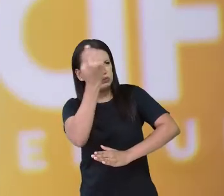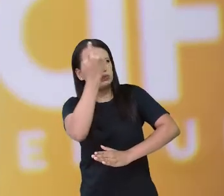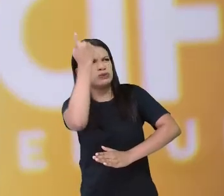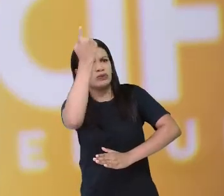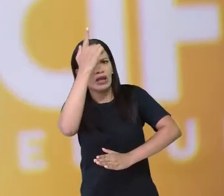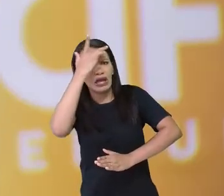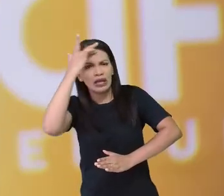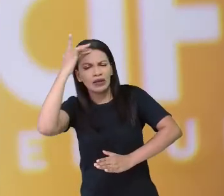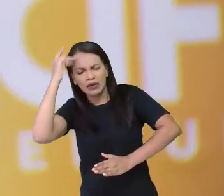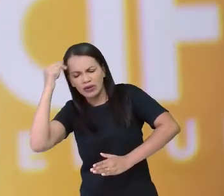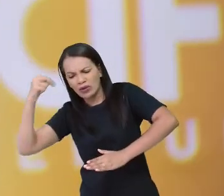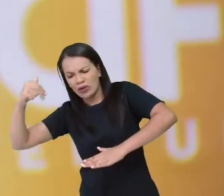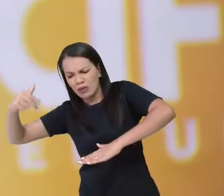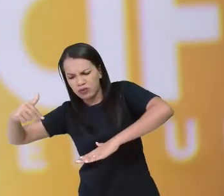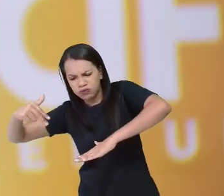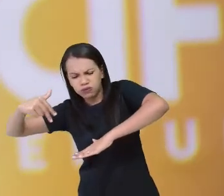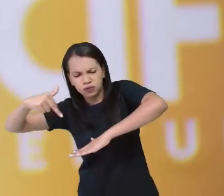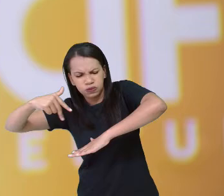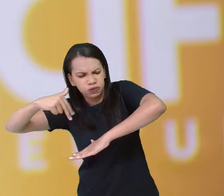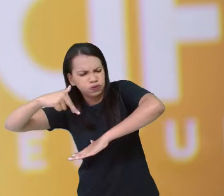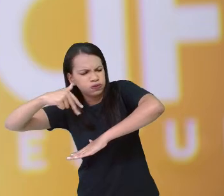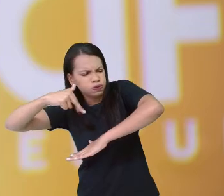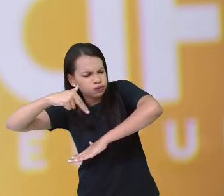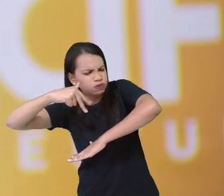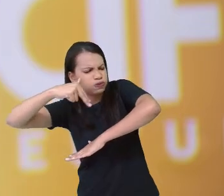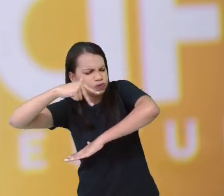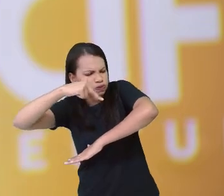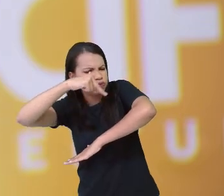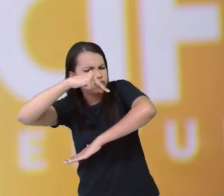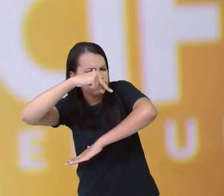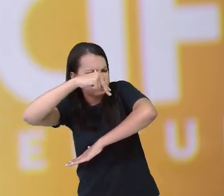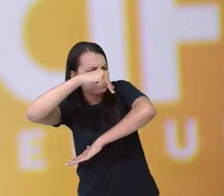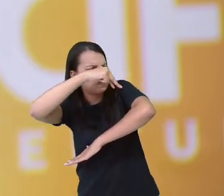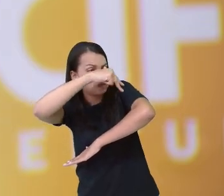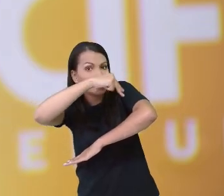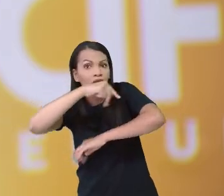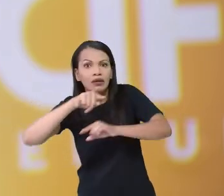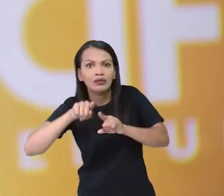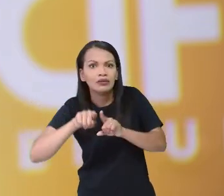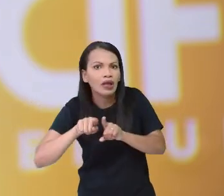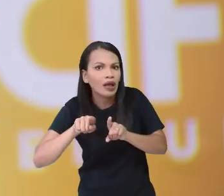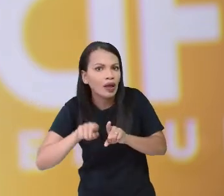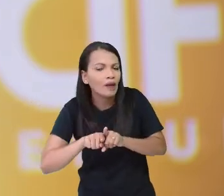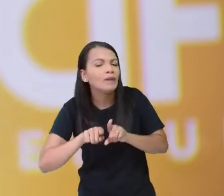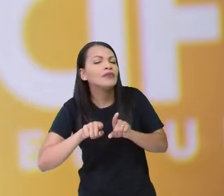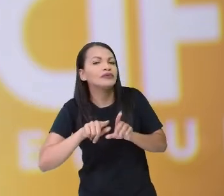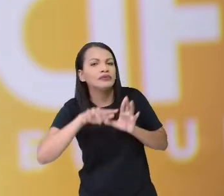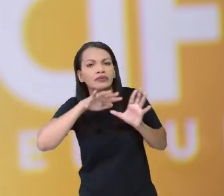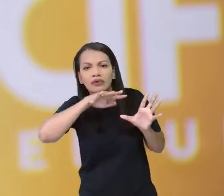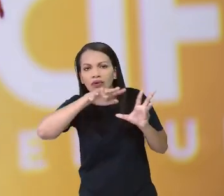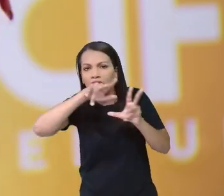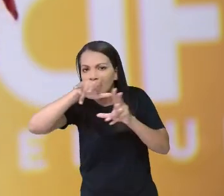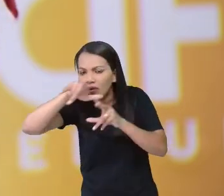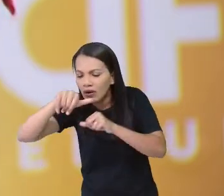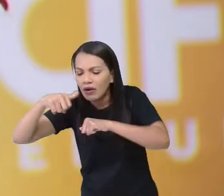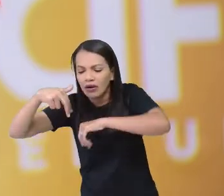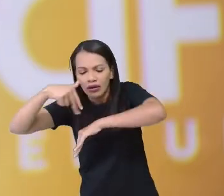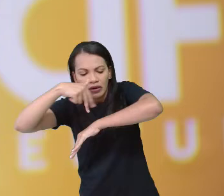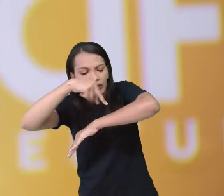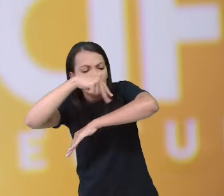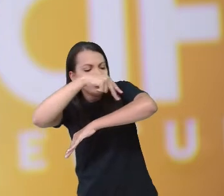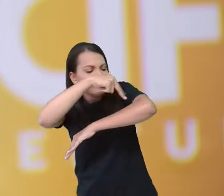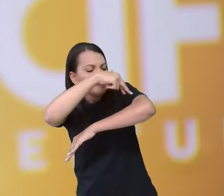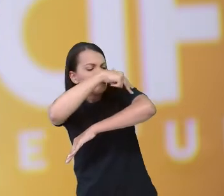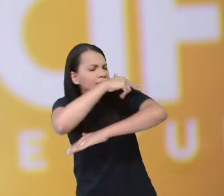monte, inclusive os animais, e começaram a fazer preces para chamar a